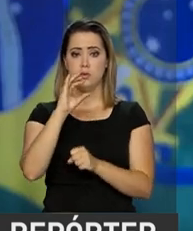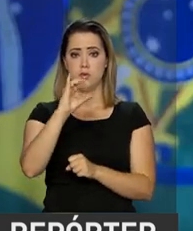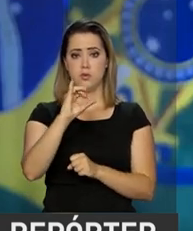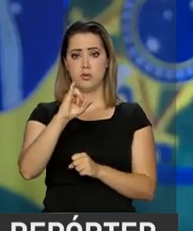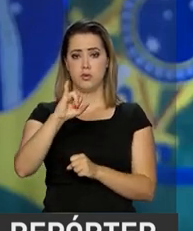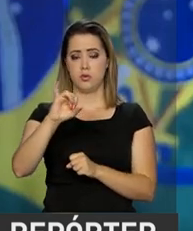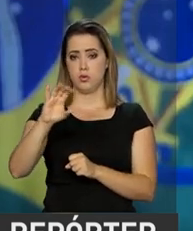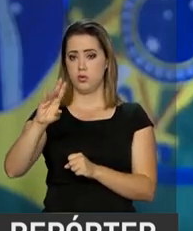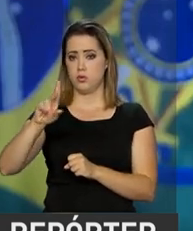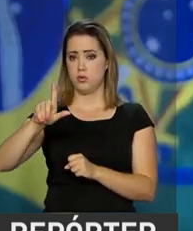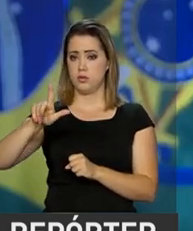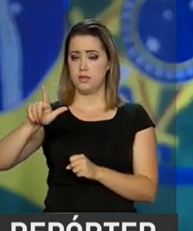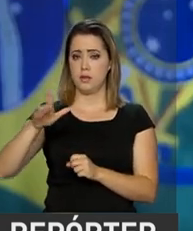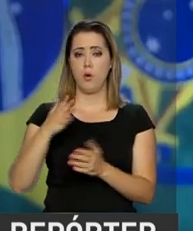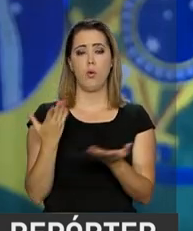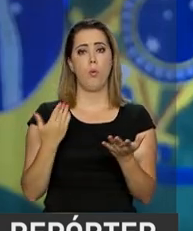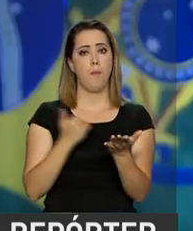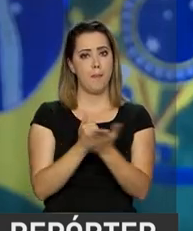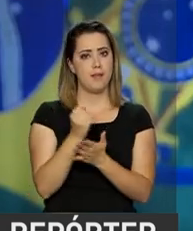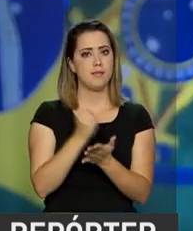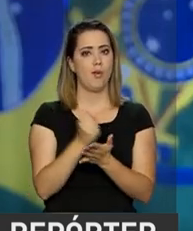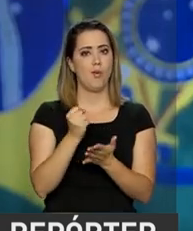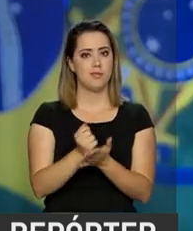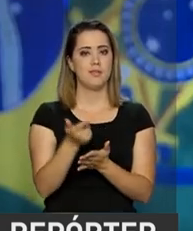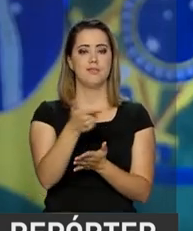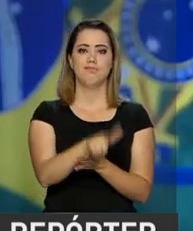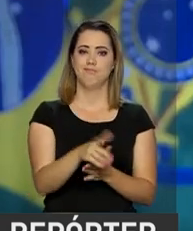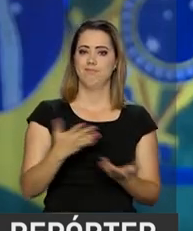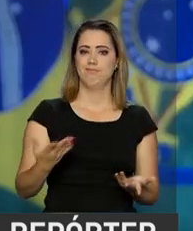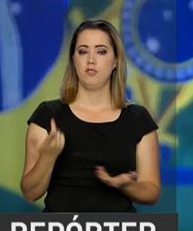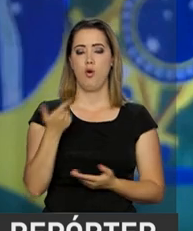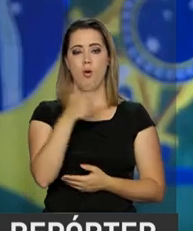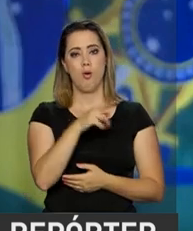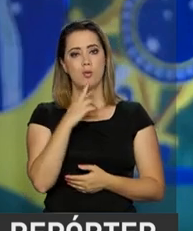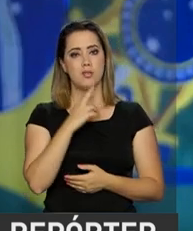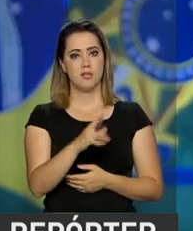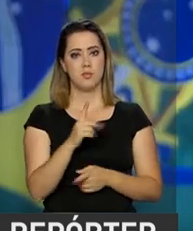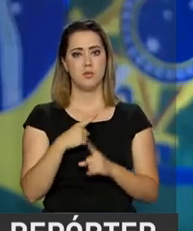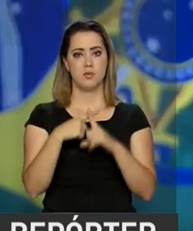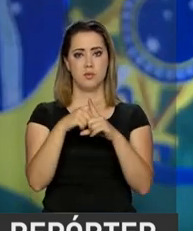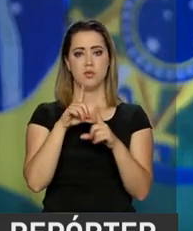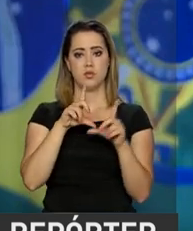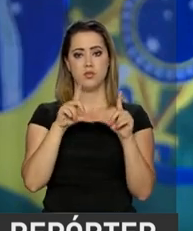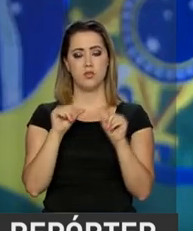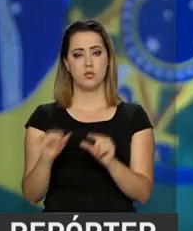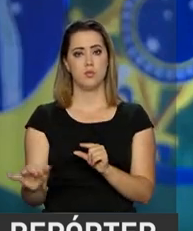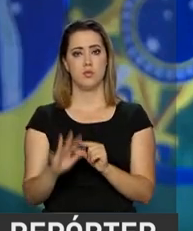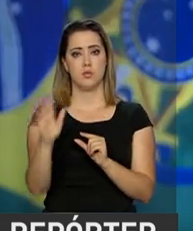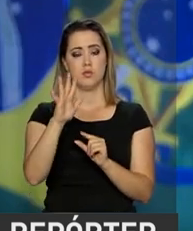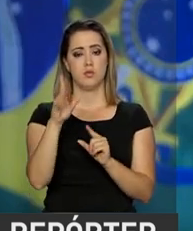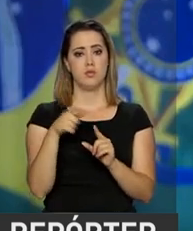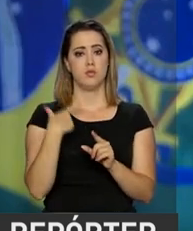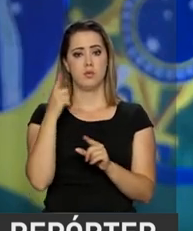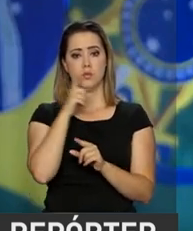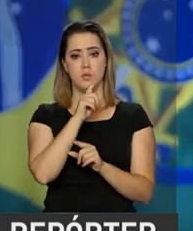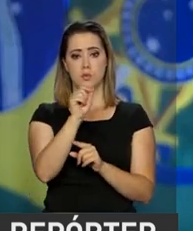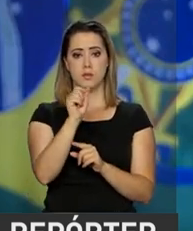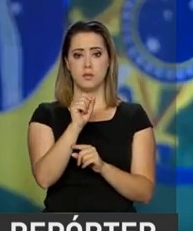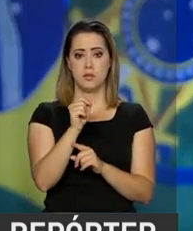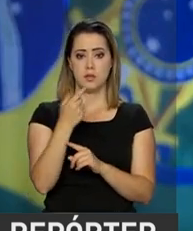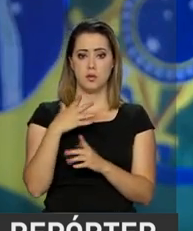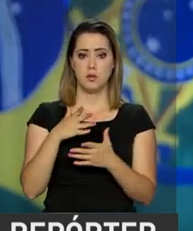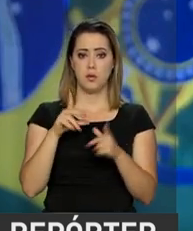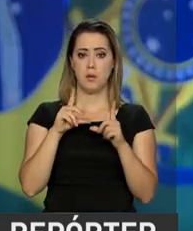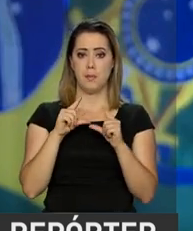demitir e começa a contratar outro Resultado positivo é a queda da inflação alcançamos